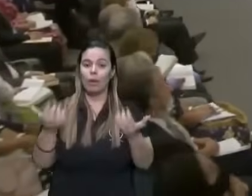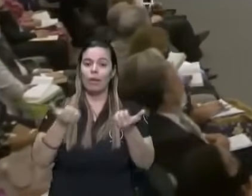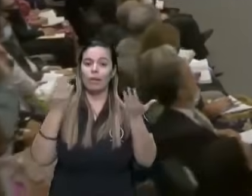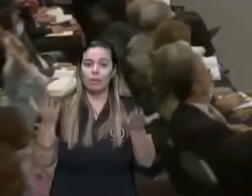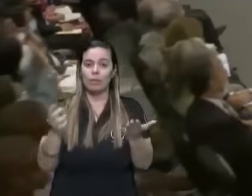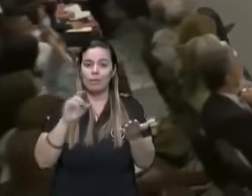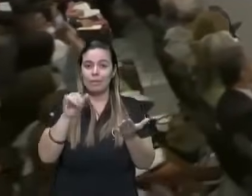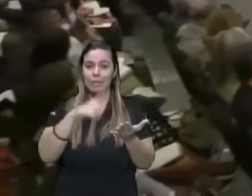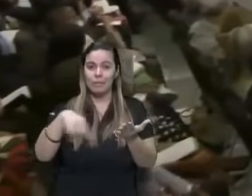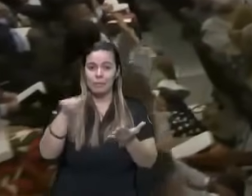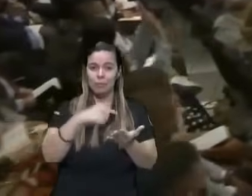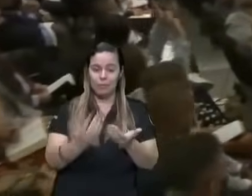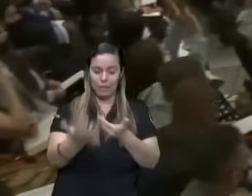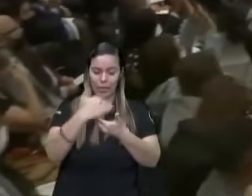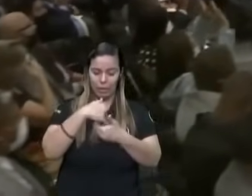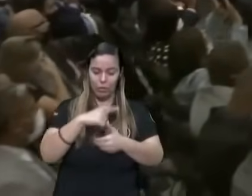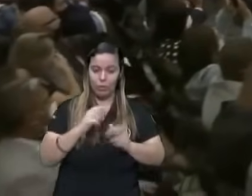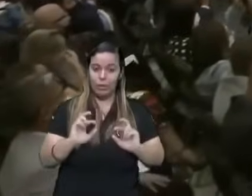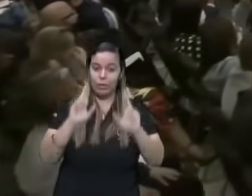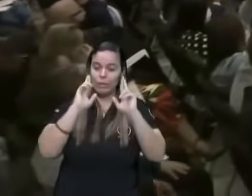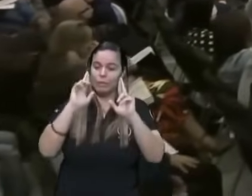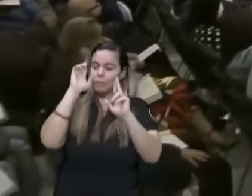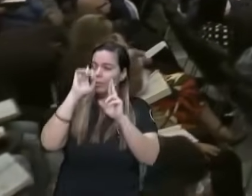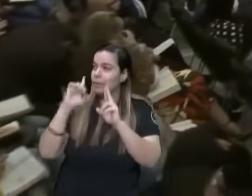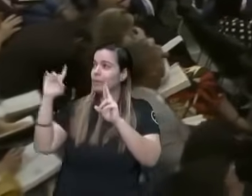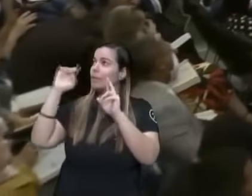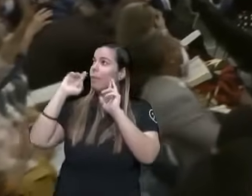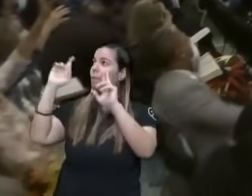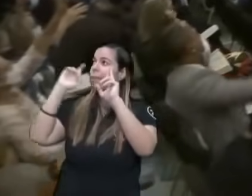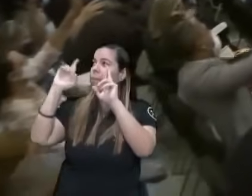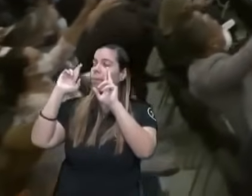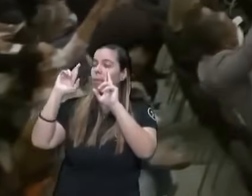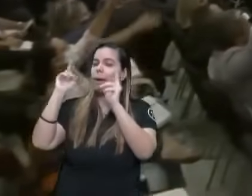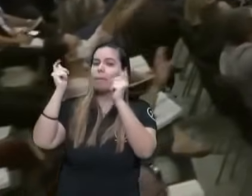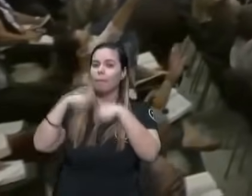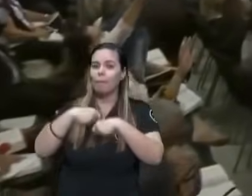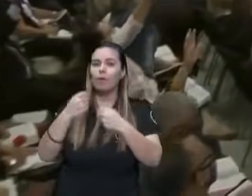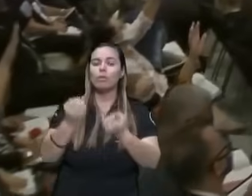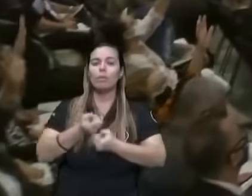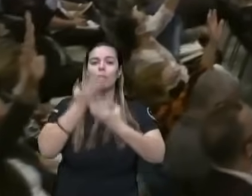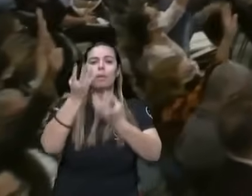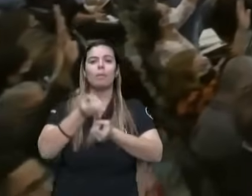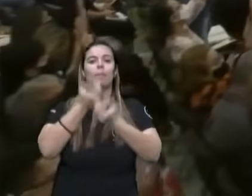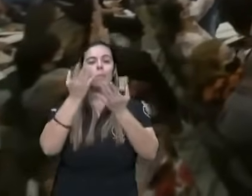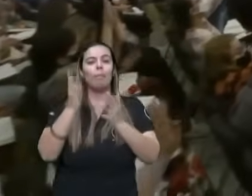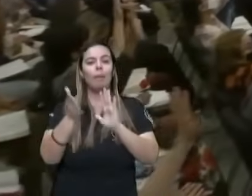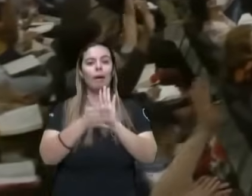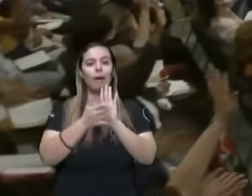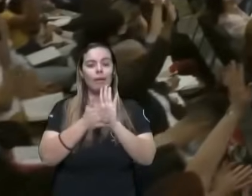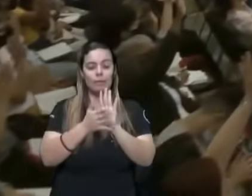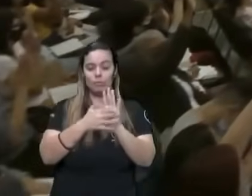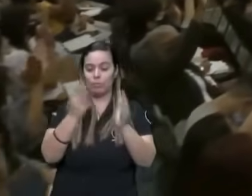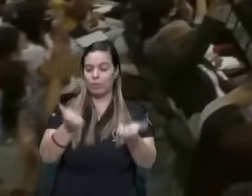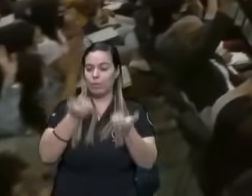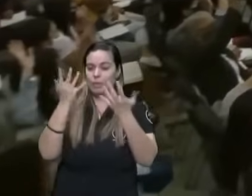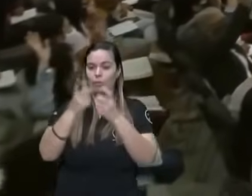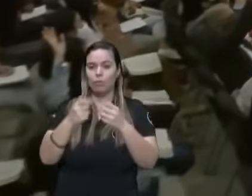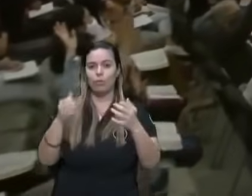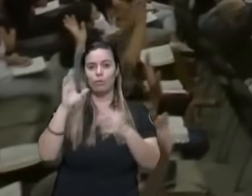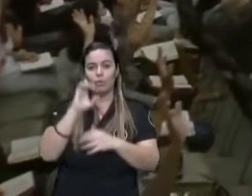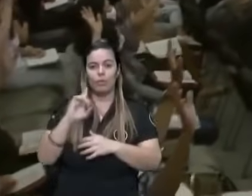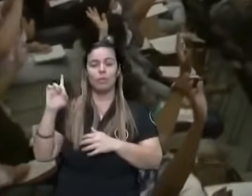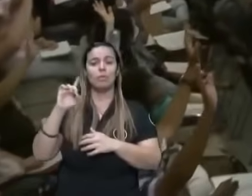Quem tem esperança no Senhor pode abrir a sua boca, exaltá-lo, glorificá-lo,